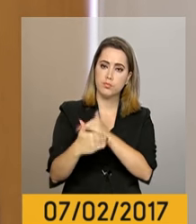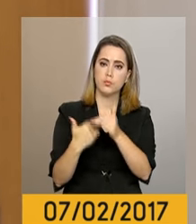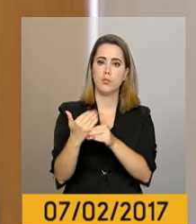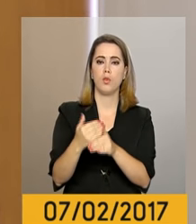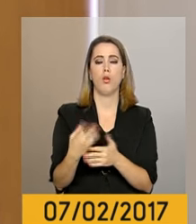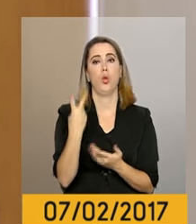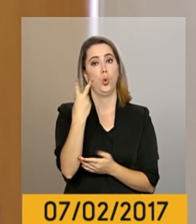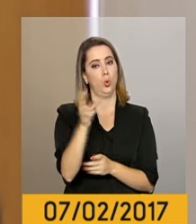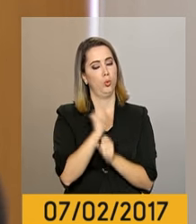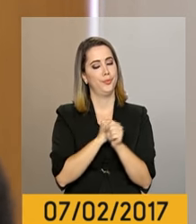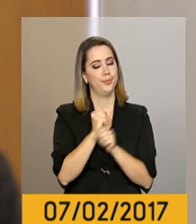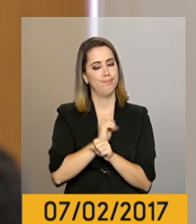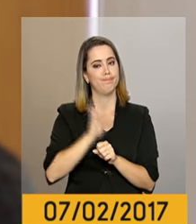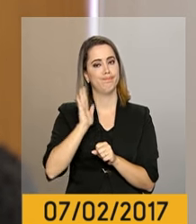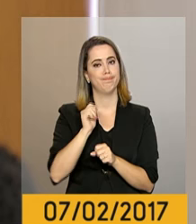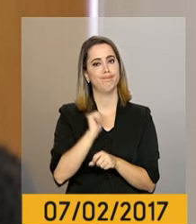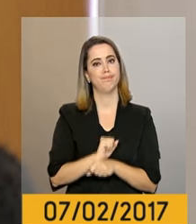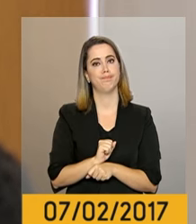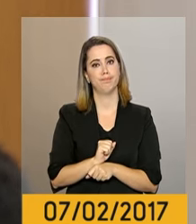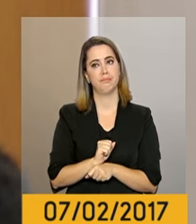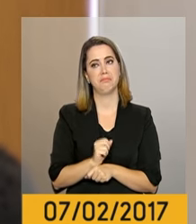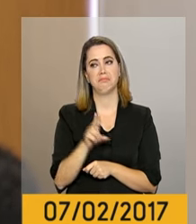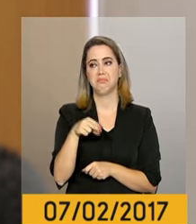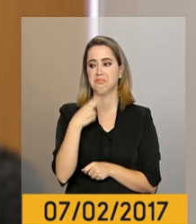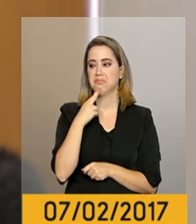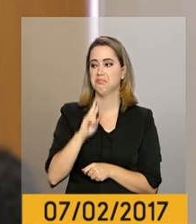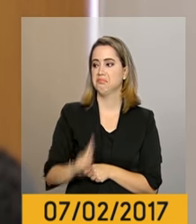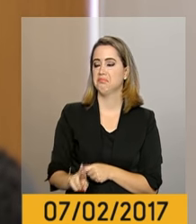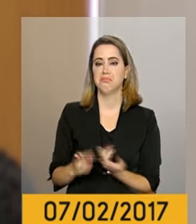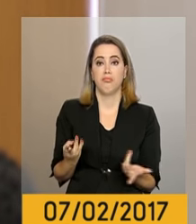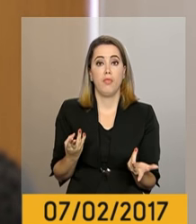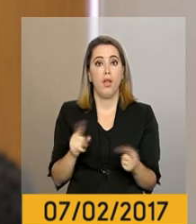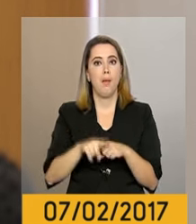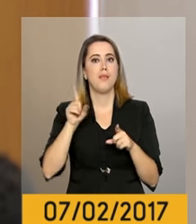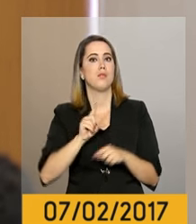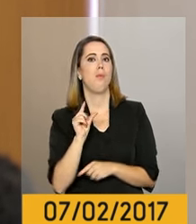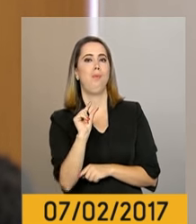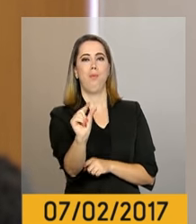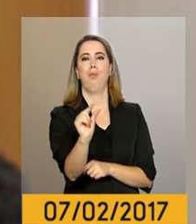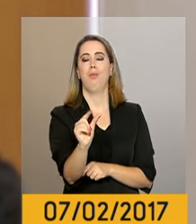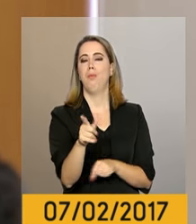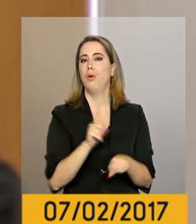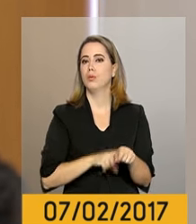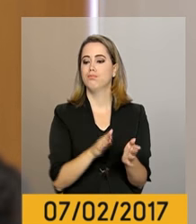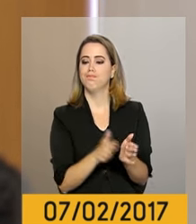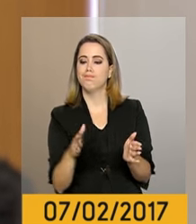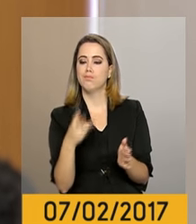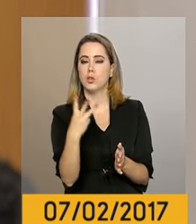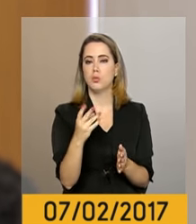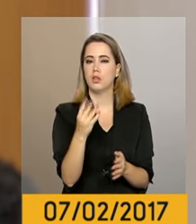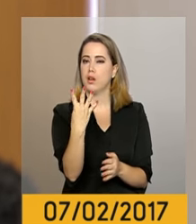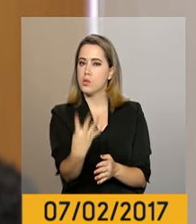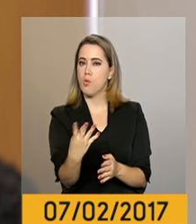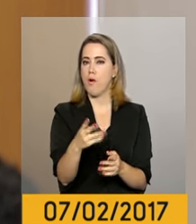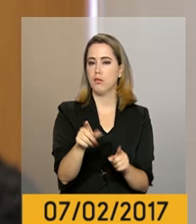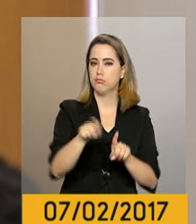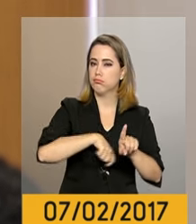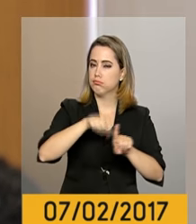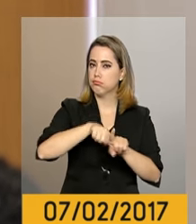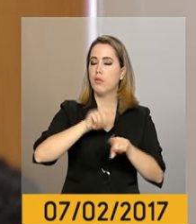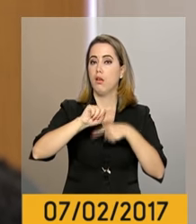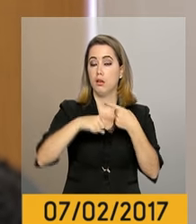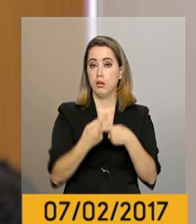há quase 2 anos sem solução, em pouquíssimo tempo, 3, 4 meses depois, nós logo fizemos uma reunião